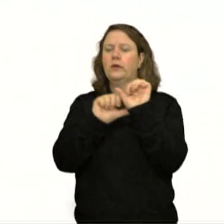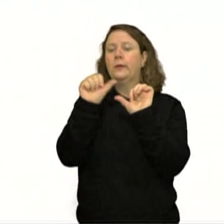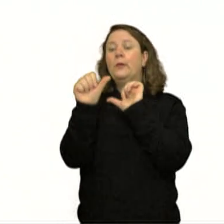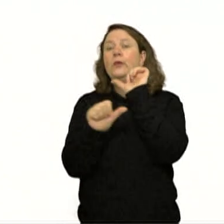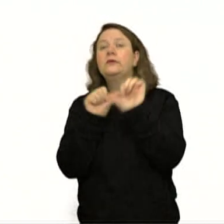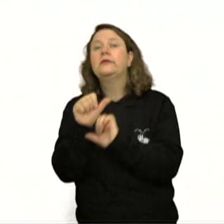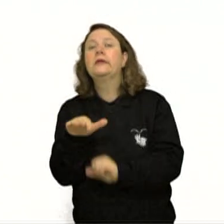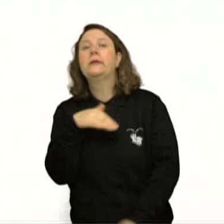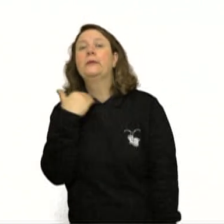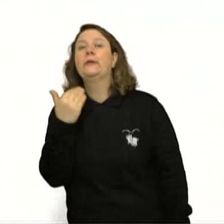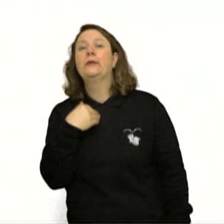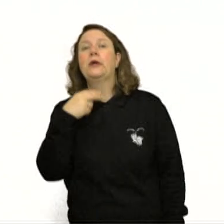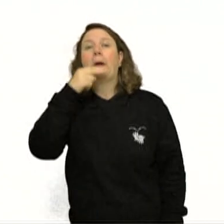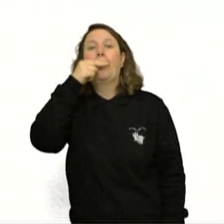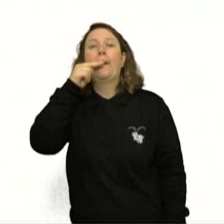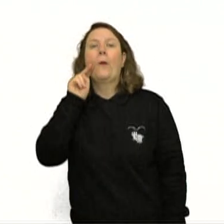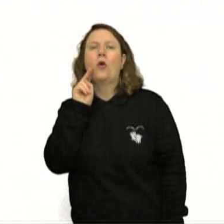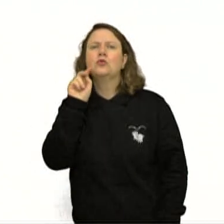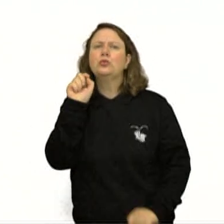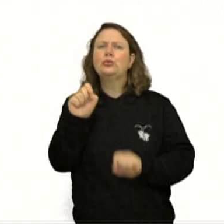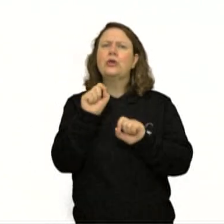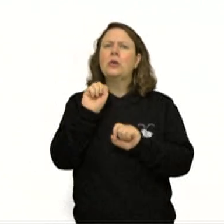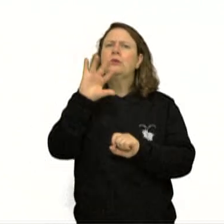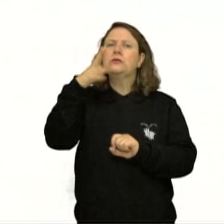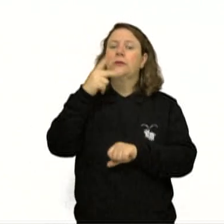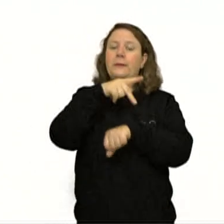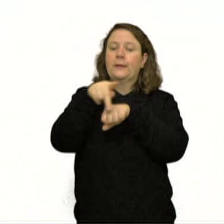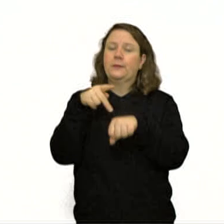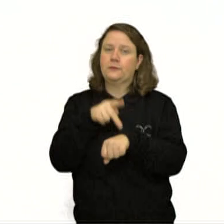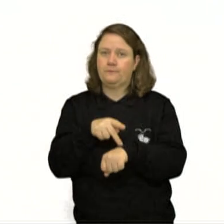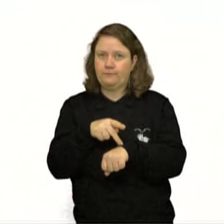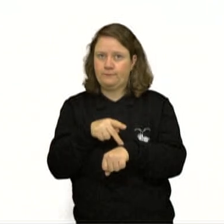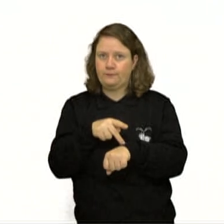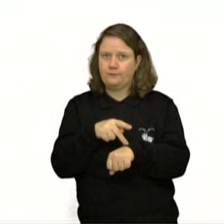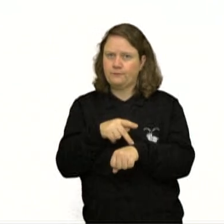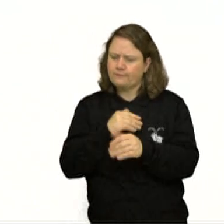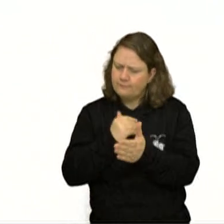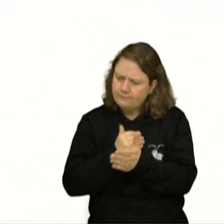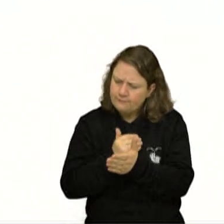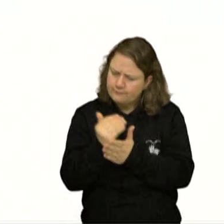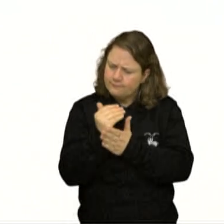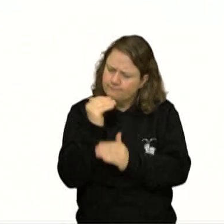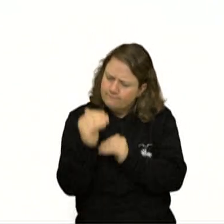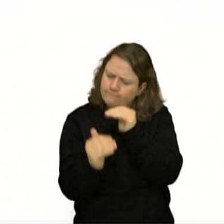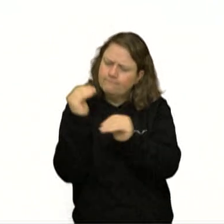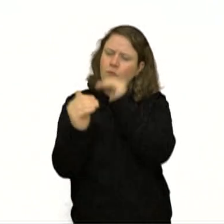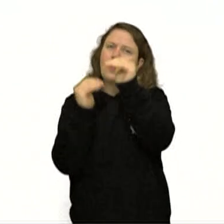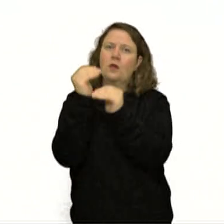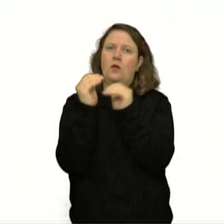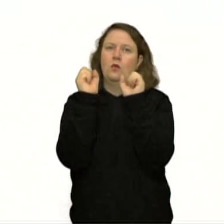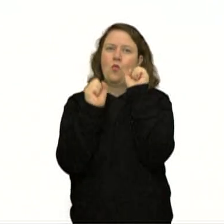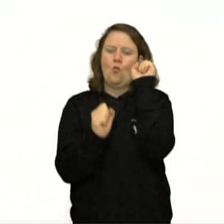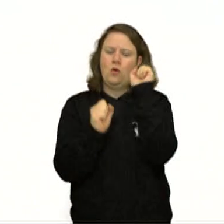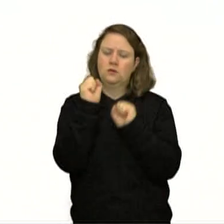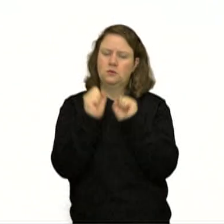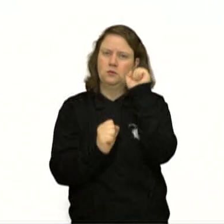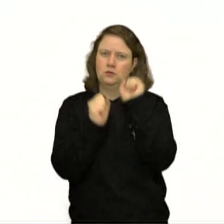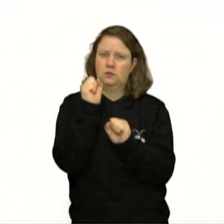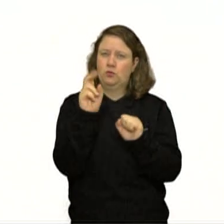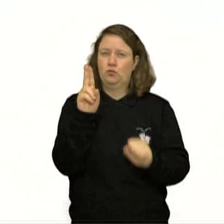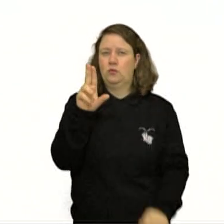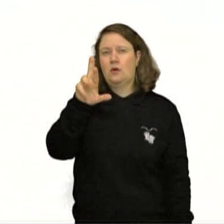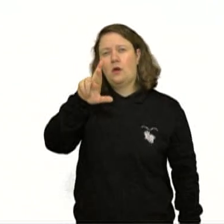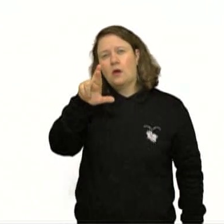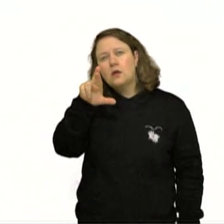Stalin em 1953 provocou para o país? O processo de industrialização da União Soviética foi um processo muito caro para o